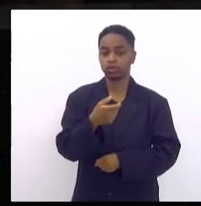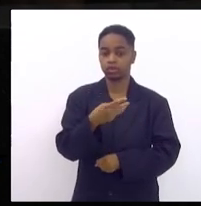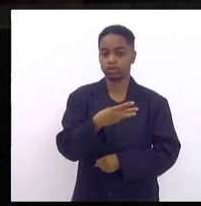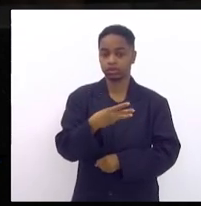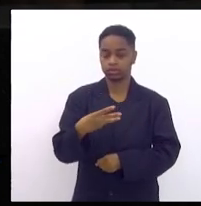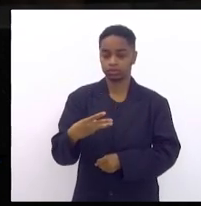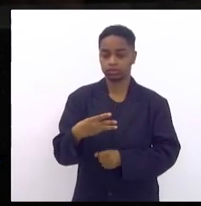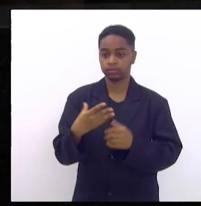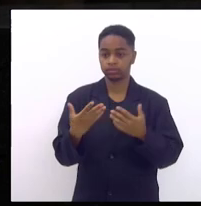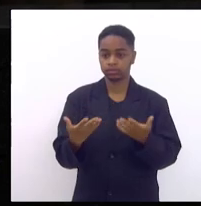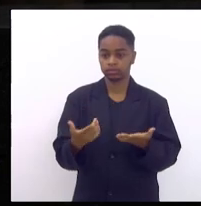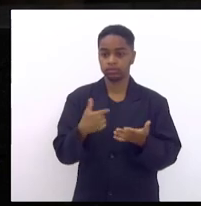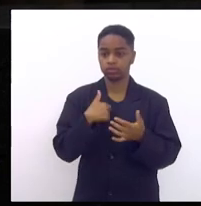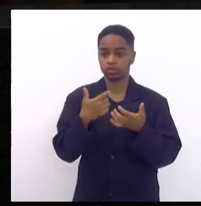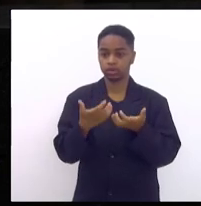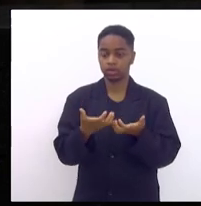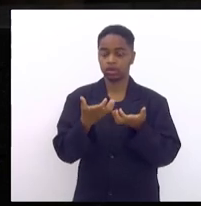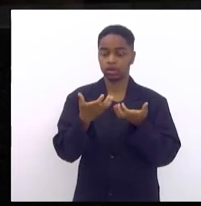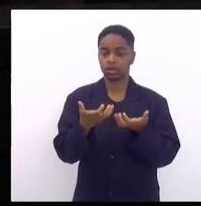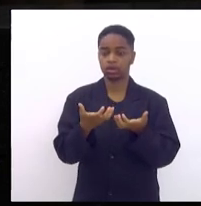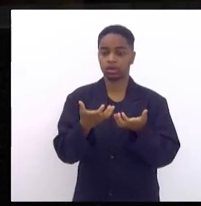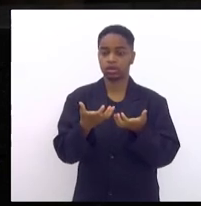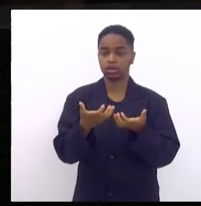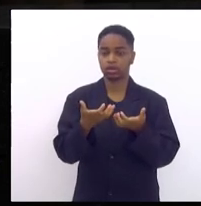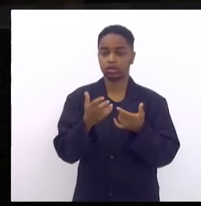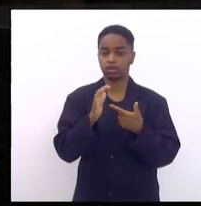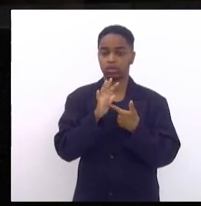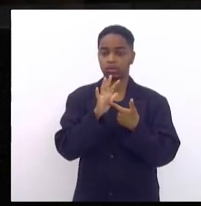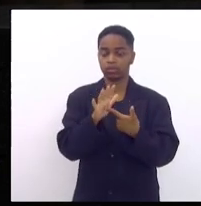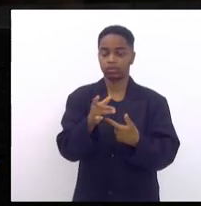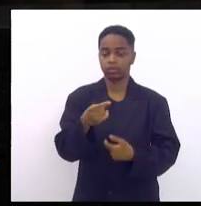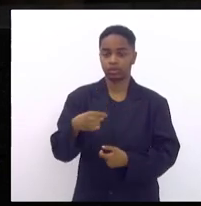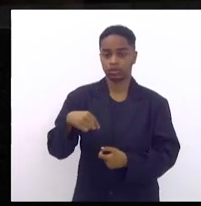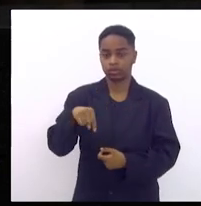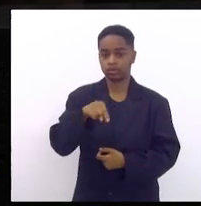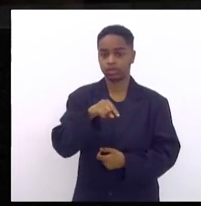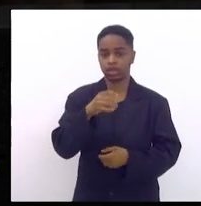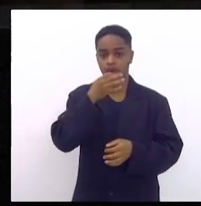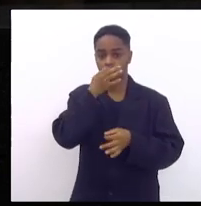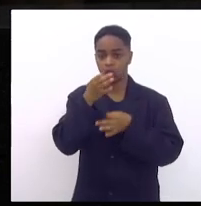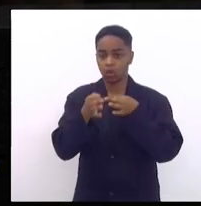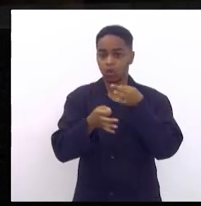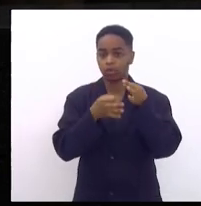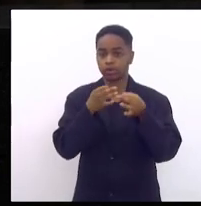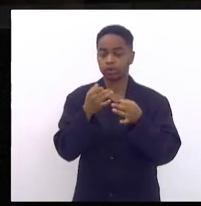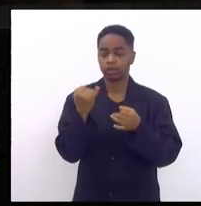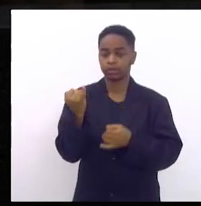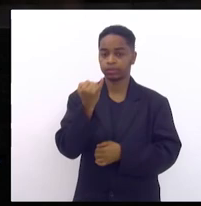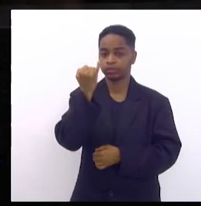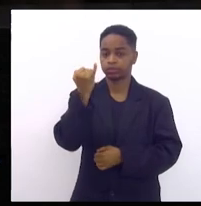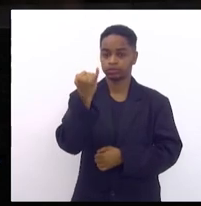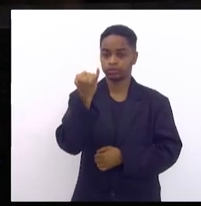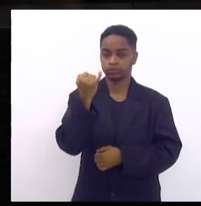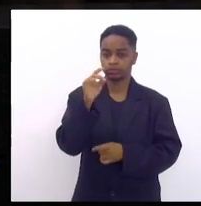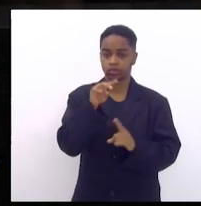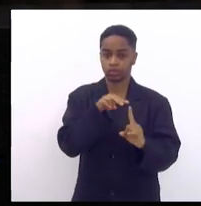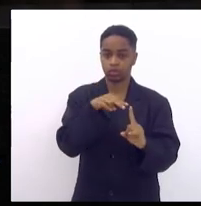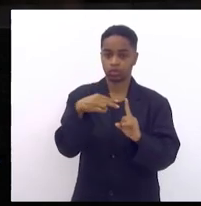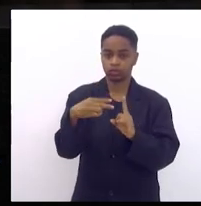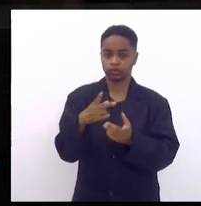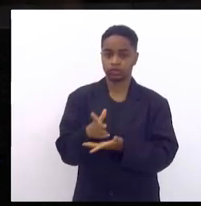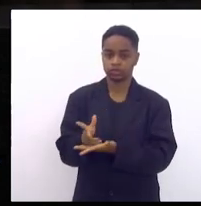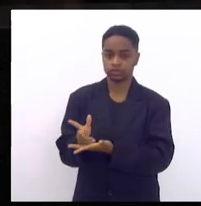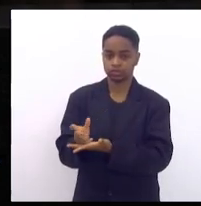Então, queria deixar aqui assinalado esse comentário importante, do seu ponto de vista